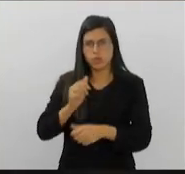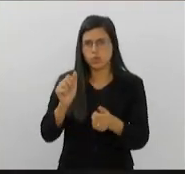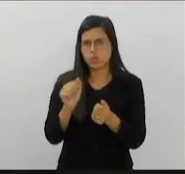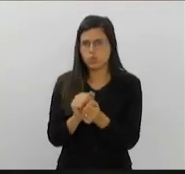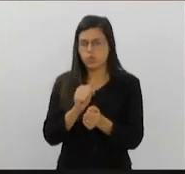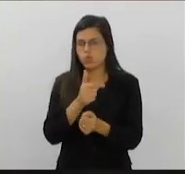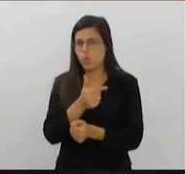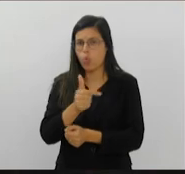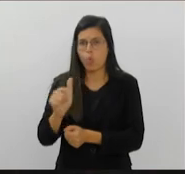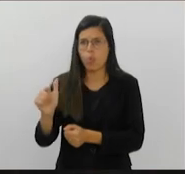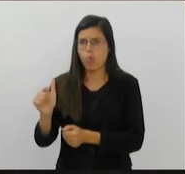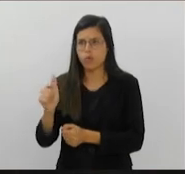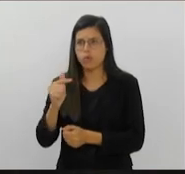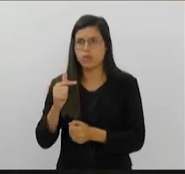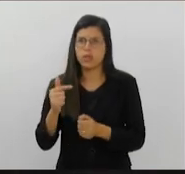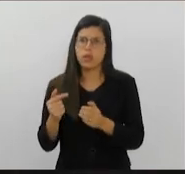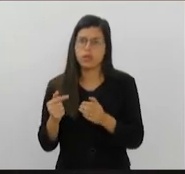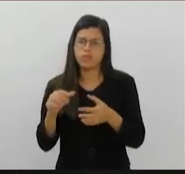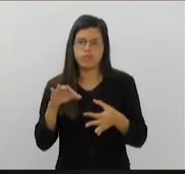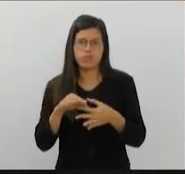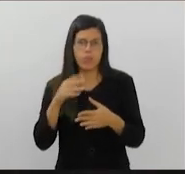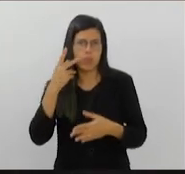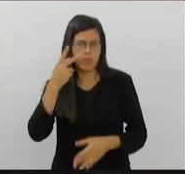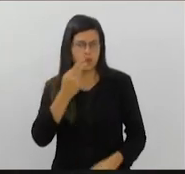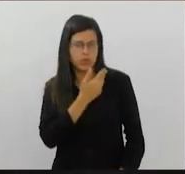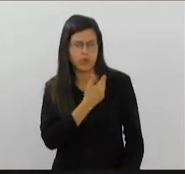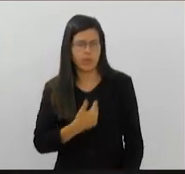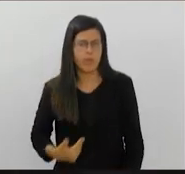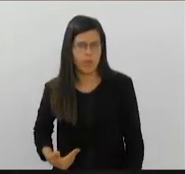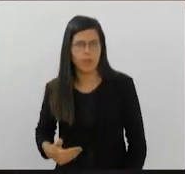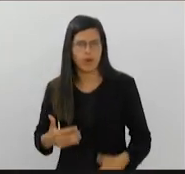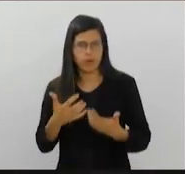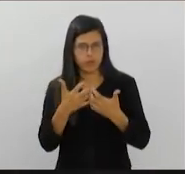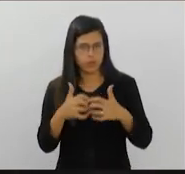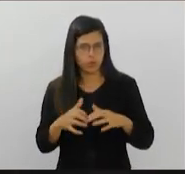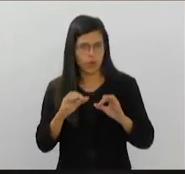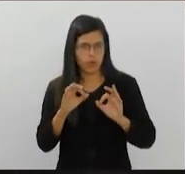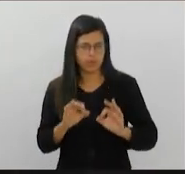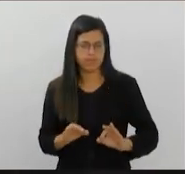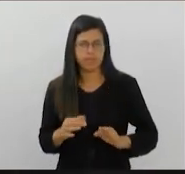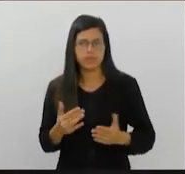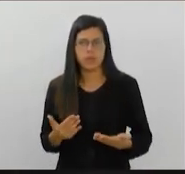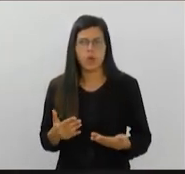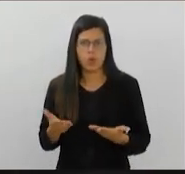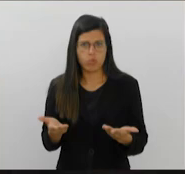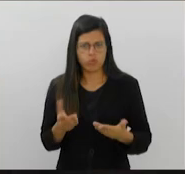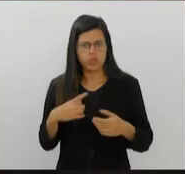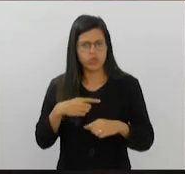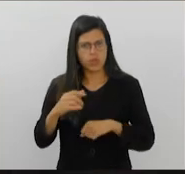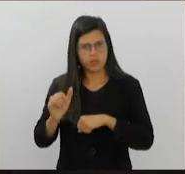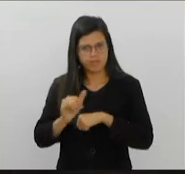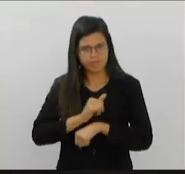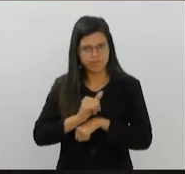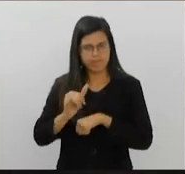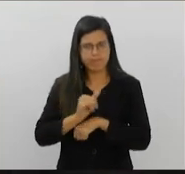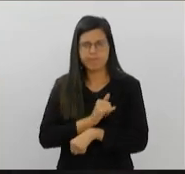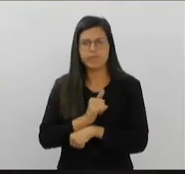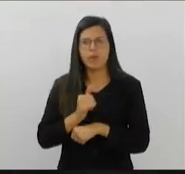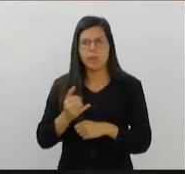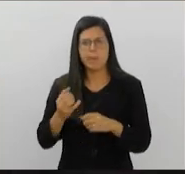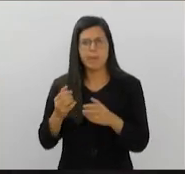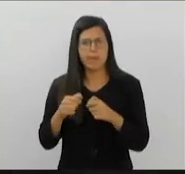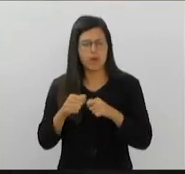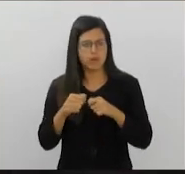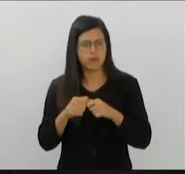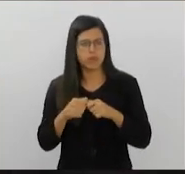ferramentas, compõem uma política pública eficiente. Na minha visão, hoje a gente já tem instrumentos bem sólidos para a construção de uma política